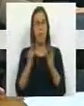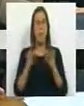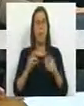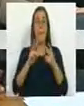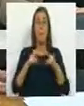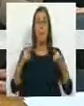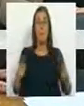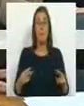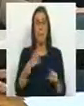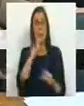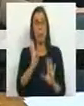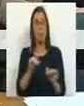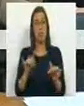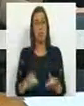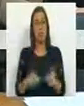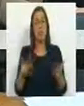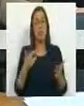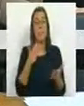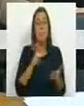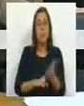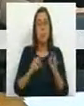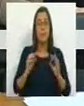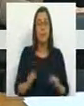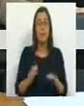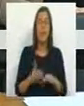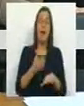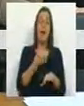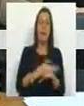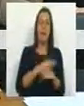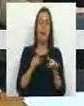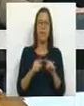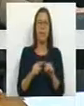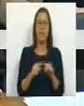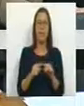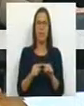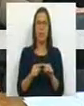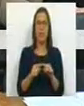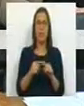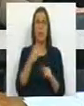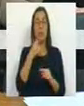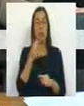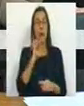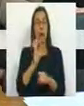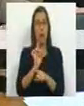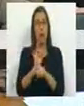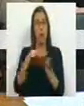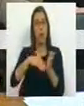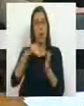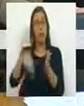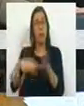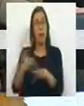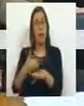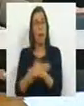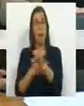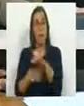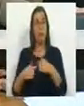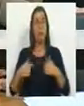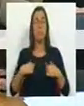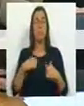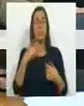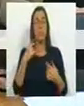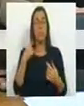aos municípios aqui referidos. E o que é certo é que antes da referida contratação, o que